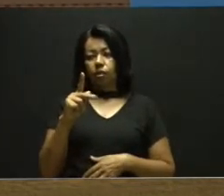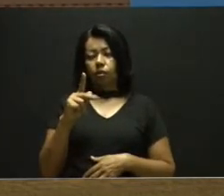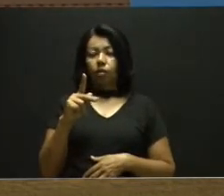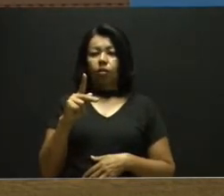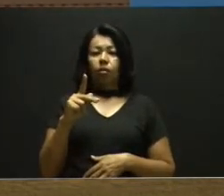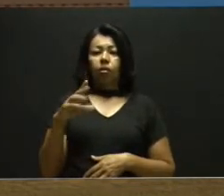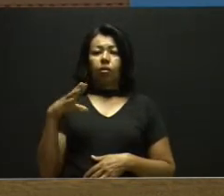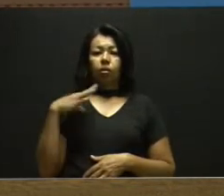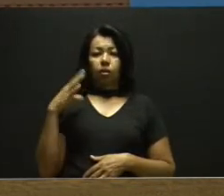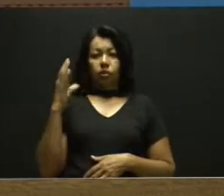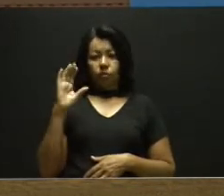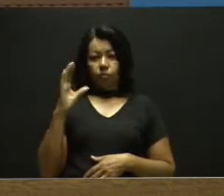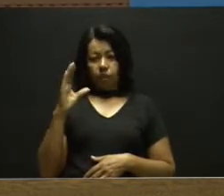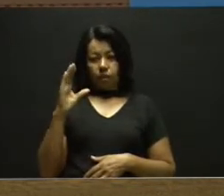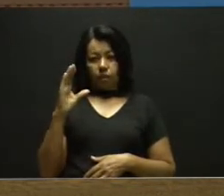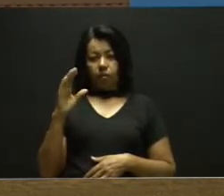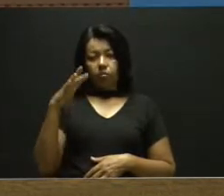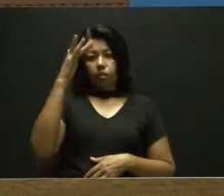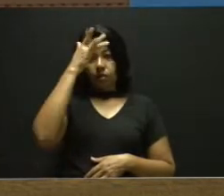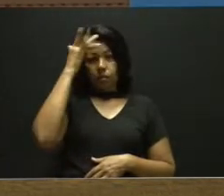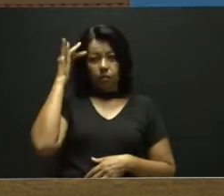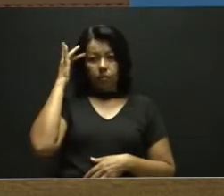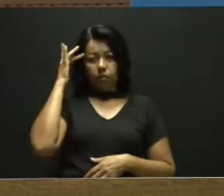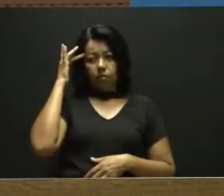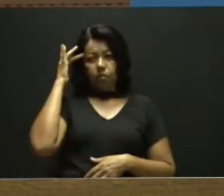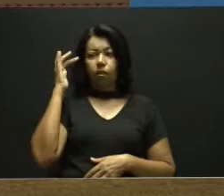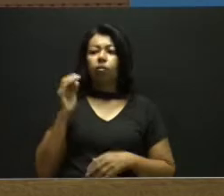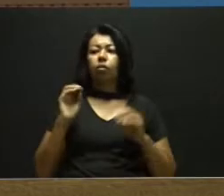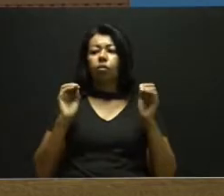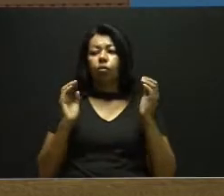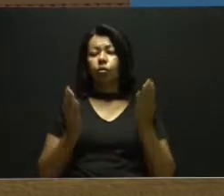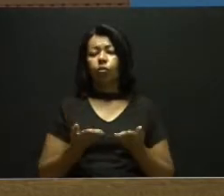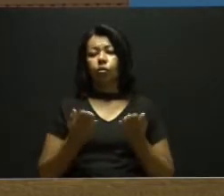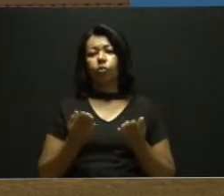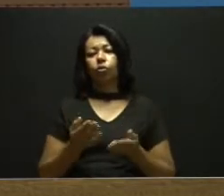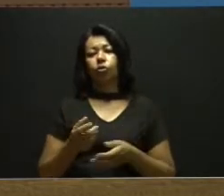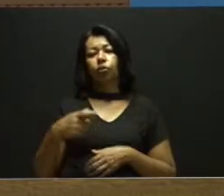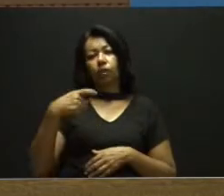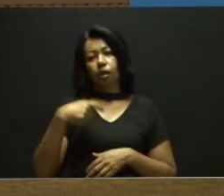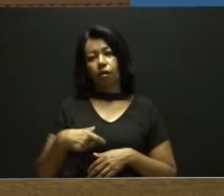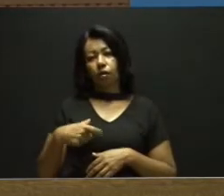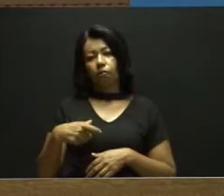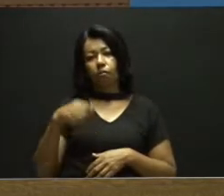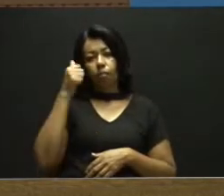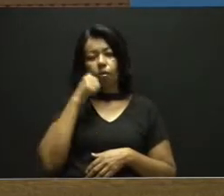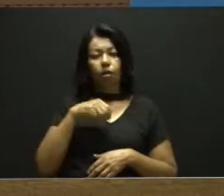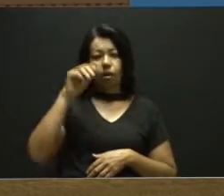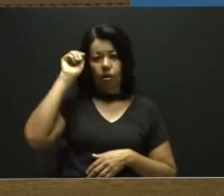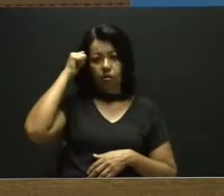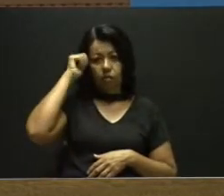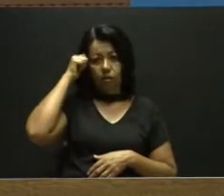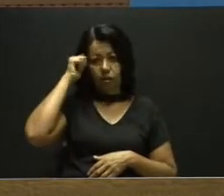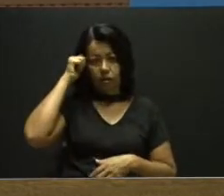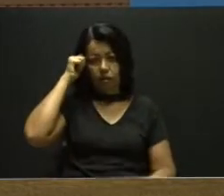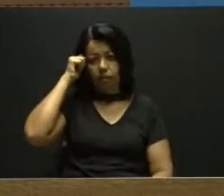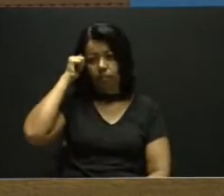cubatão e de sua gente hoje eu mulher negra